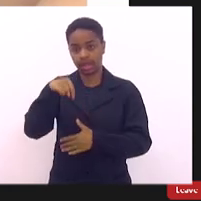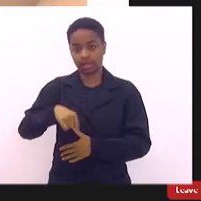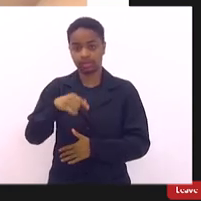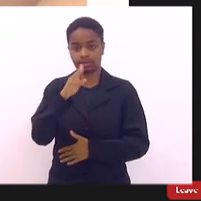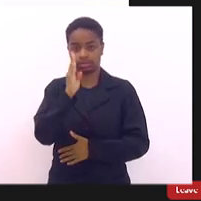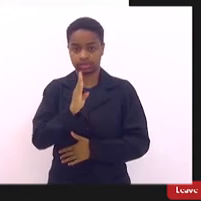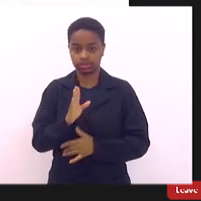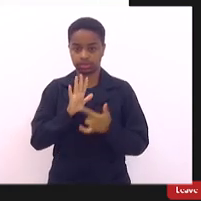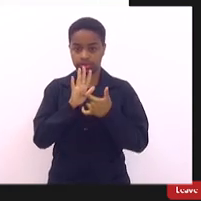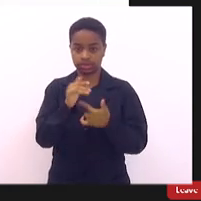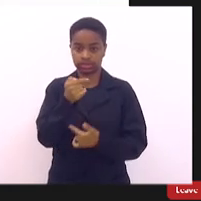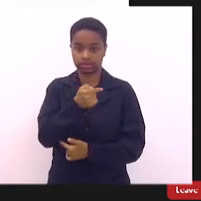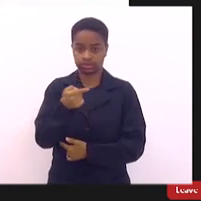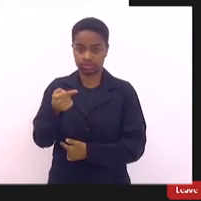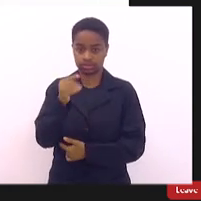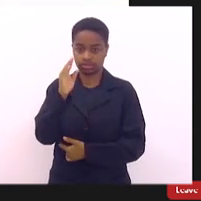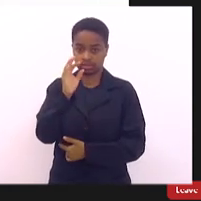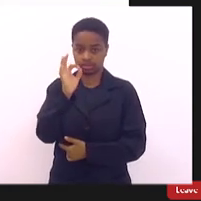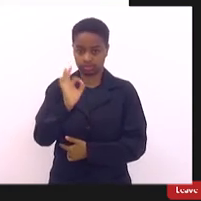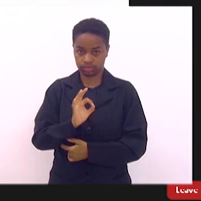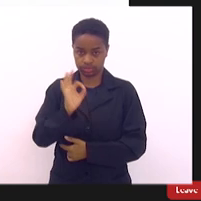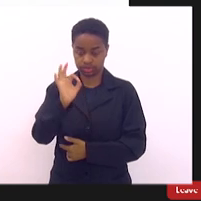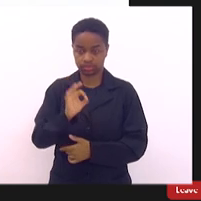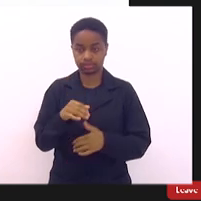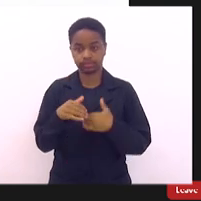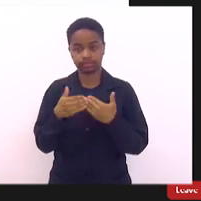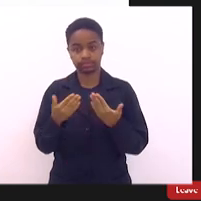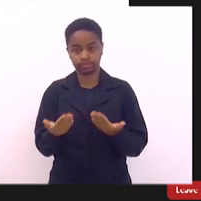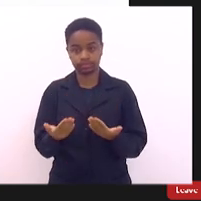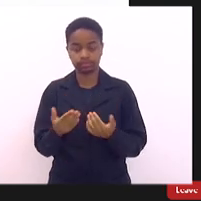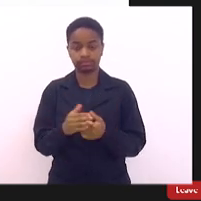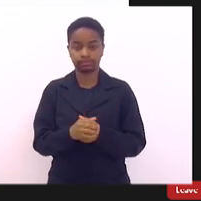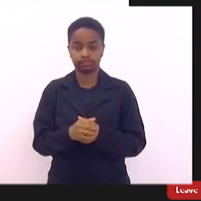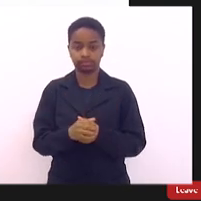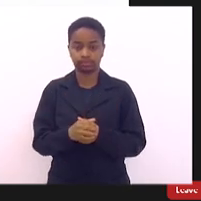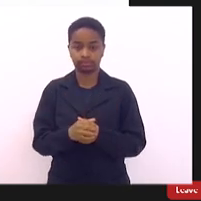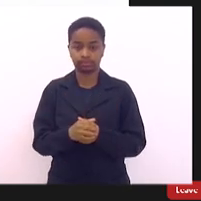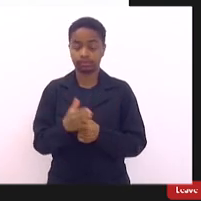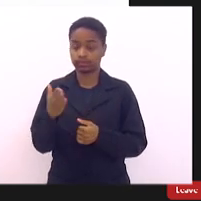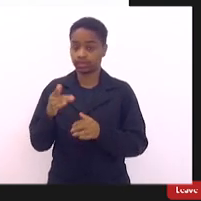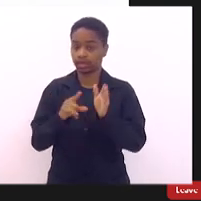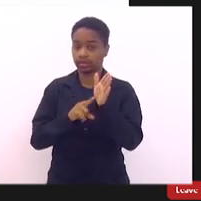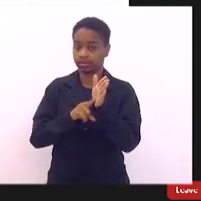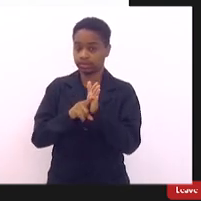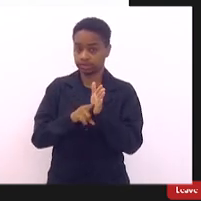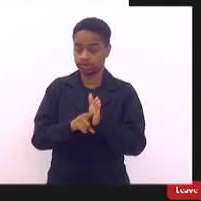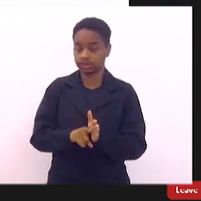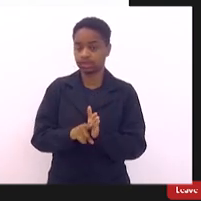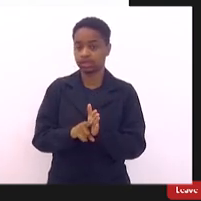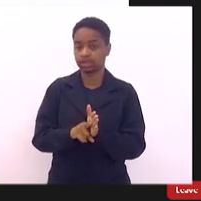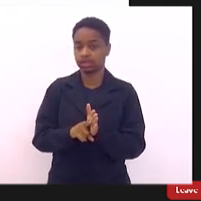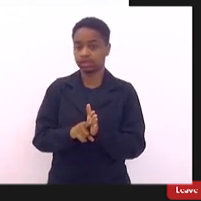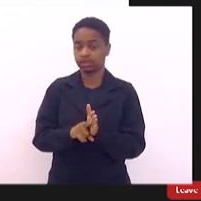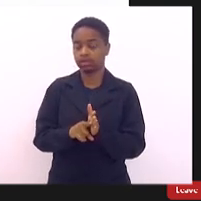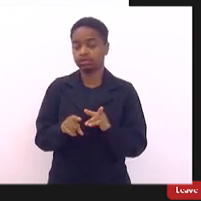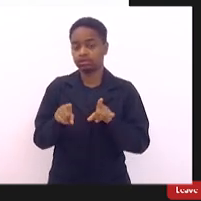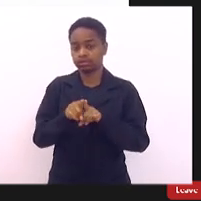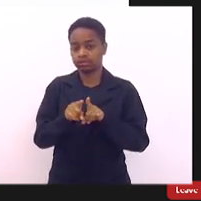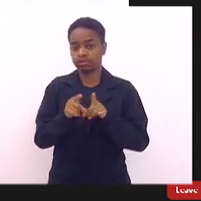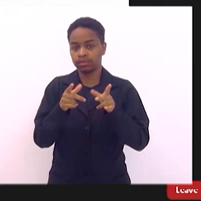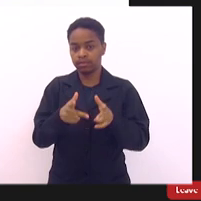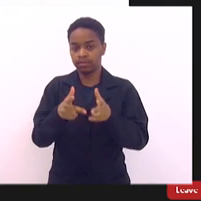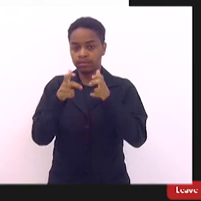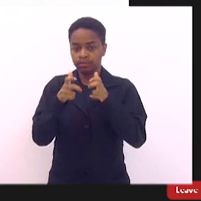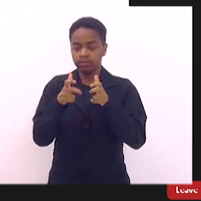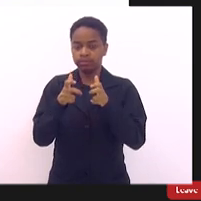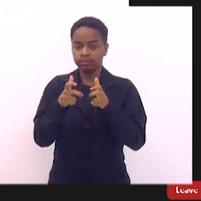77%. E isso é uma coisa que essa pesquisa que eu estava mencionando do CIG vai também